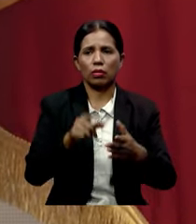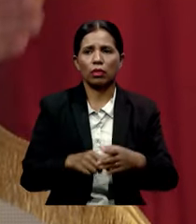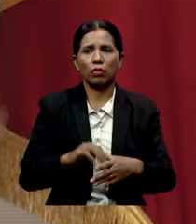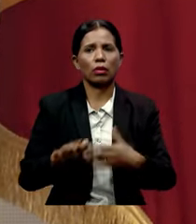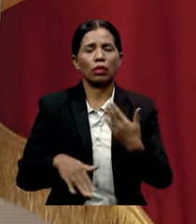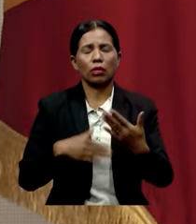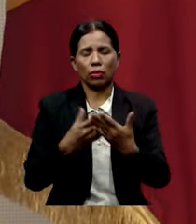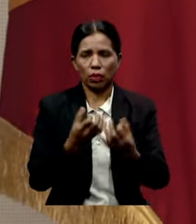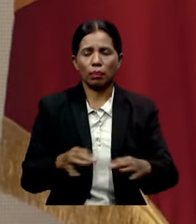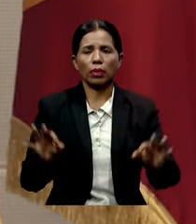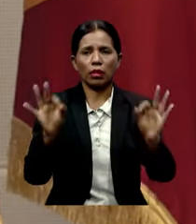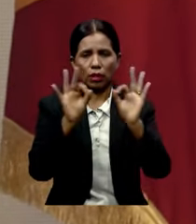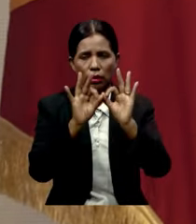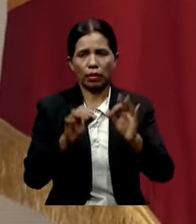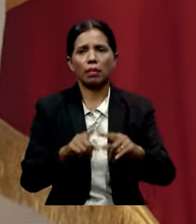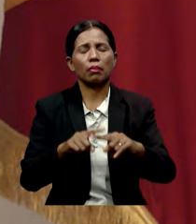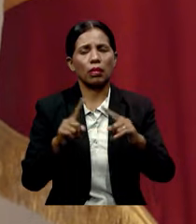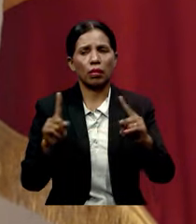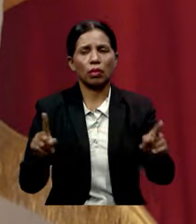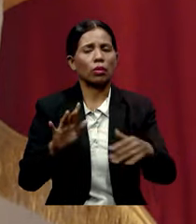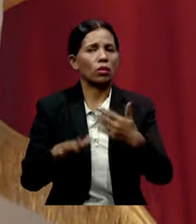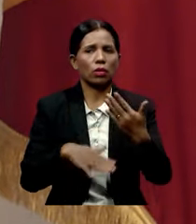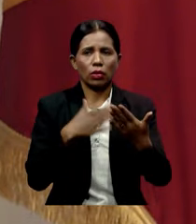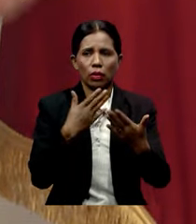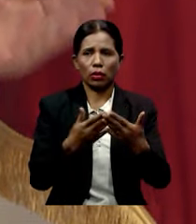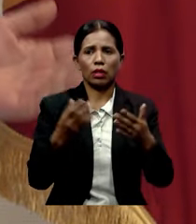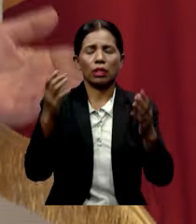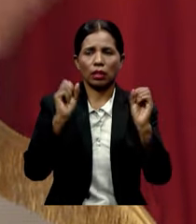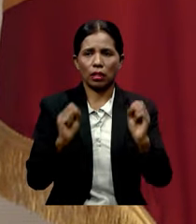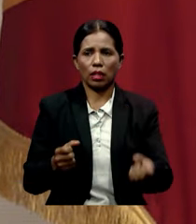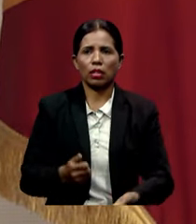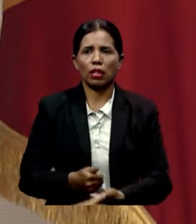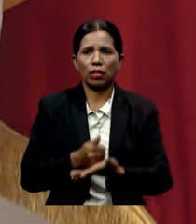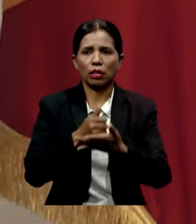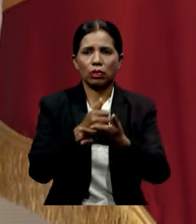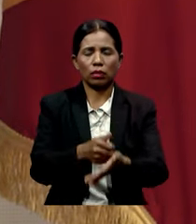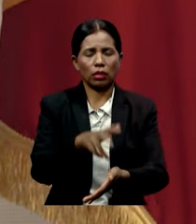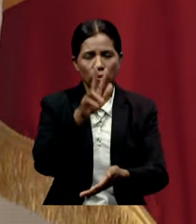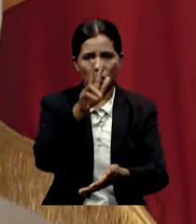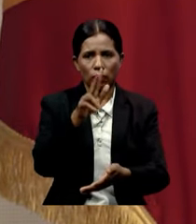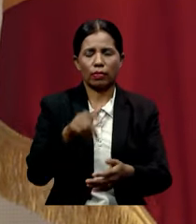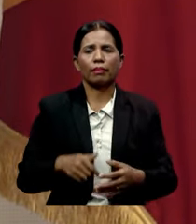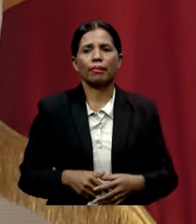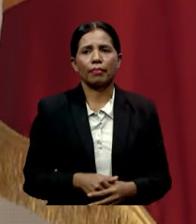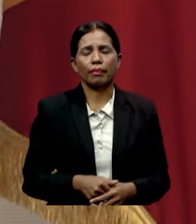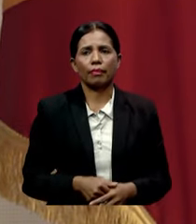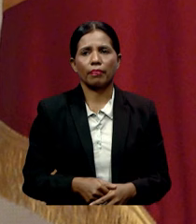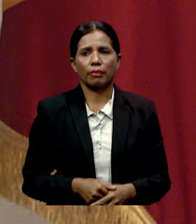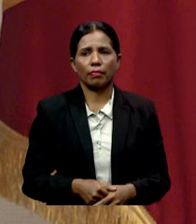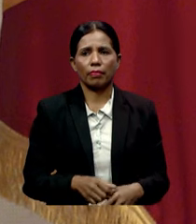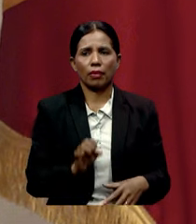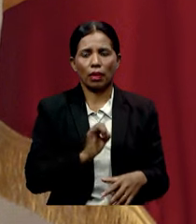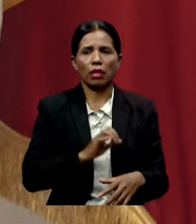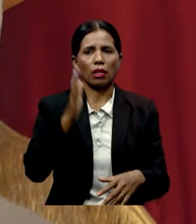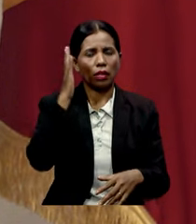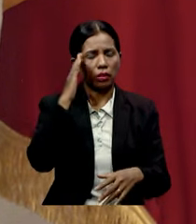todo prioridade. Mas prioridade o todo nem tem que estar nem prioridade todo. A outra é que tem